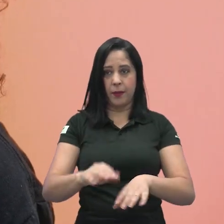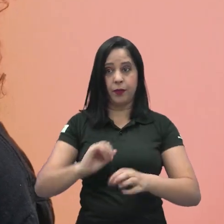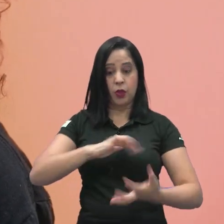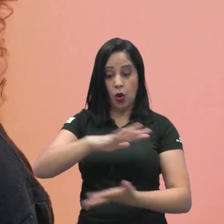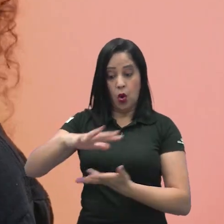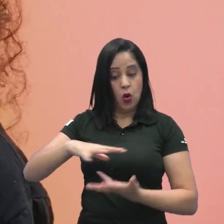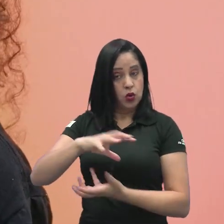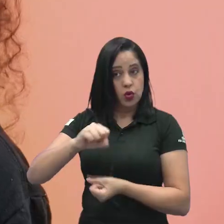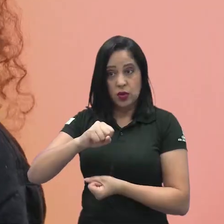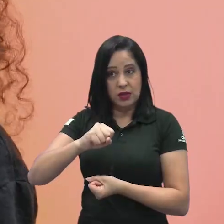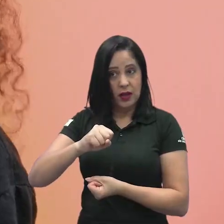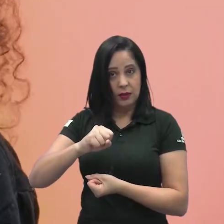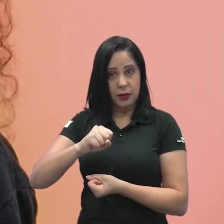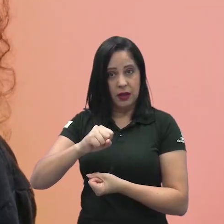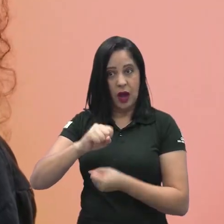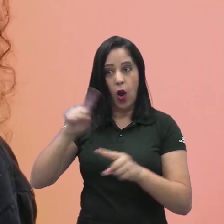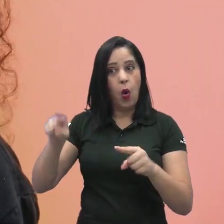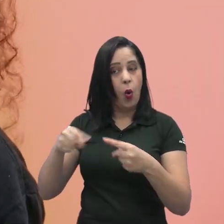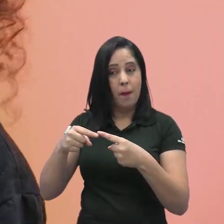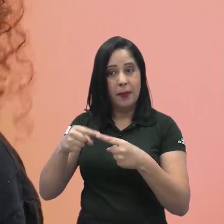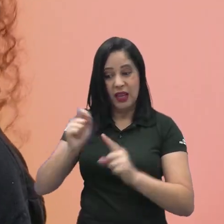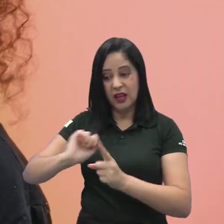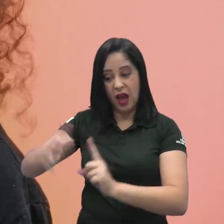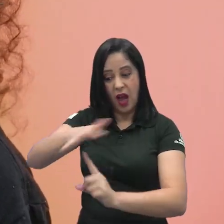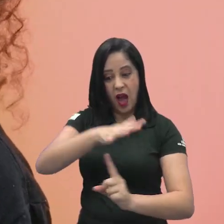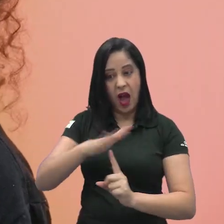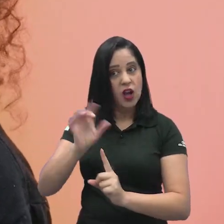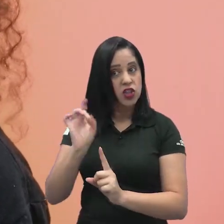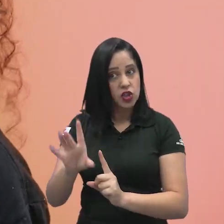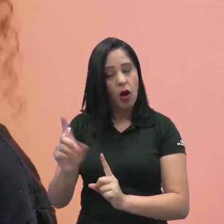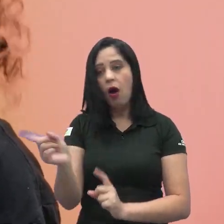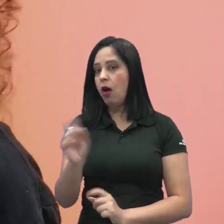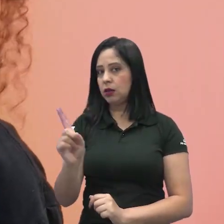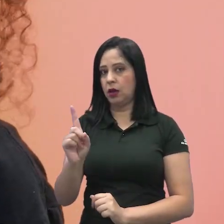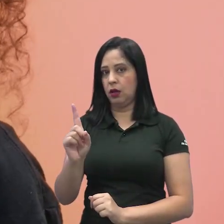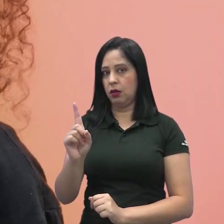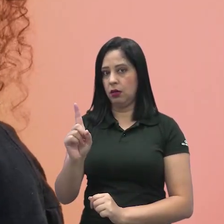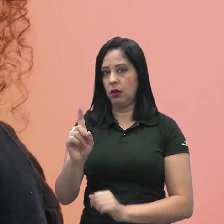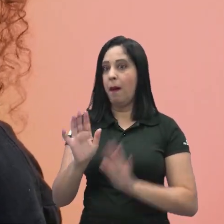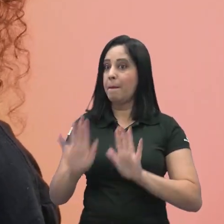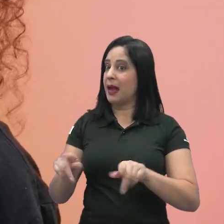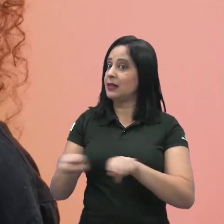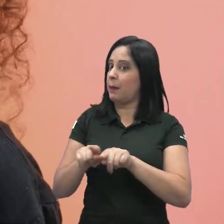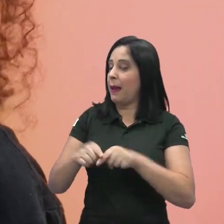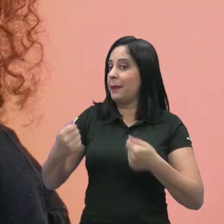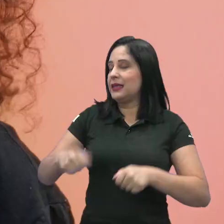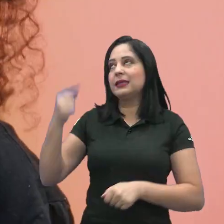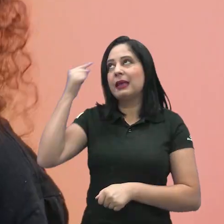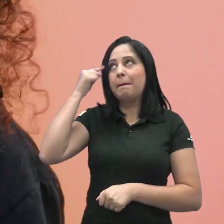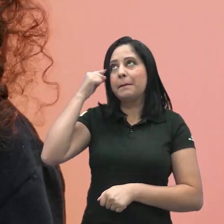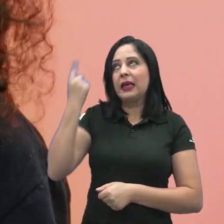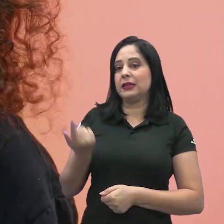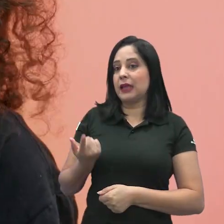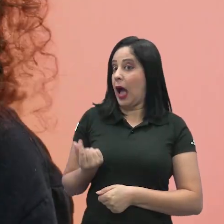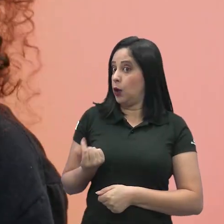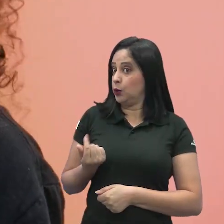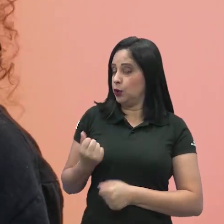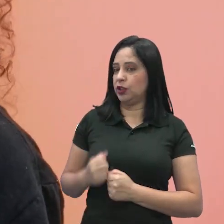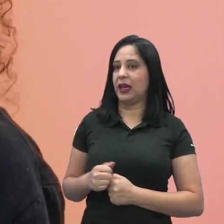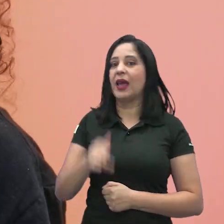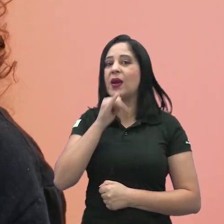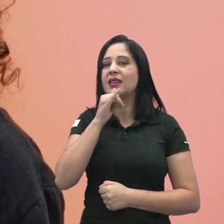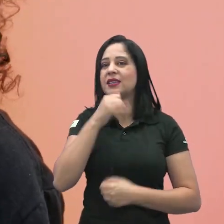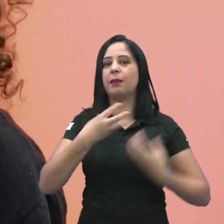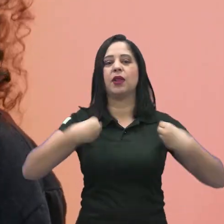questão apenas para o meio ambiente. Nós fazemos parte do meio ambiente e o nosso bolso também. Então, poxa, eu queria uma roupa super legal,